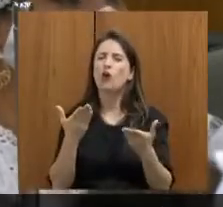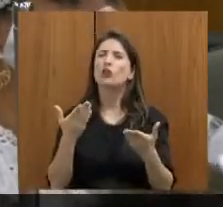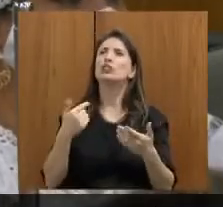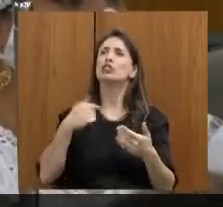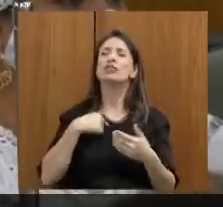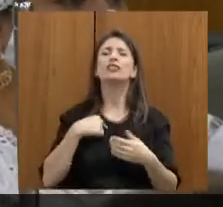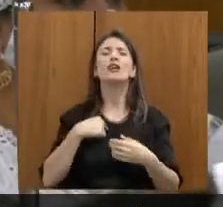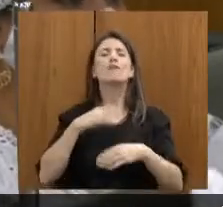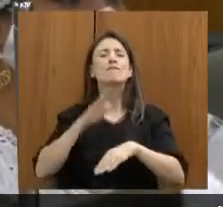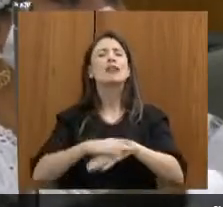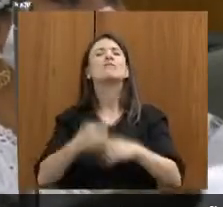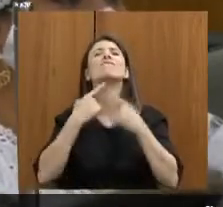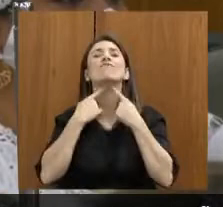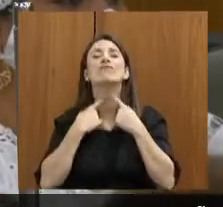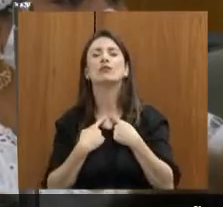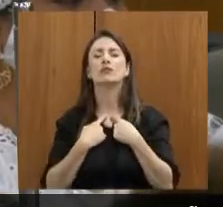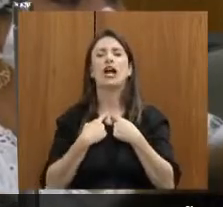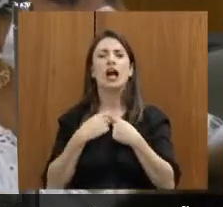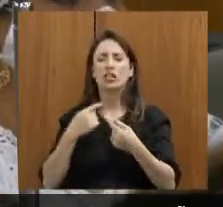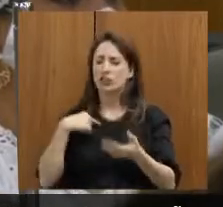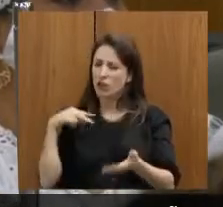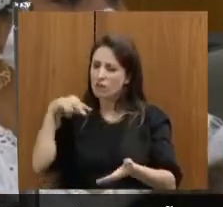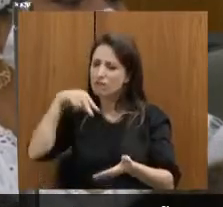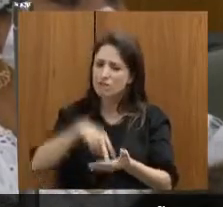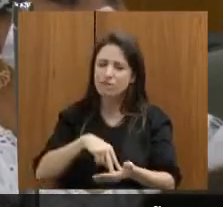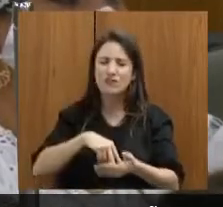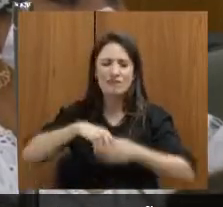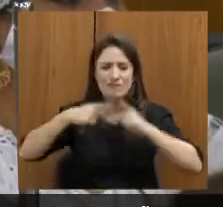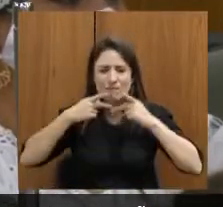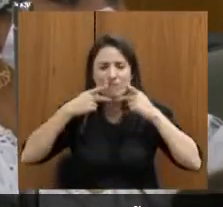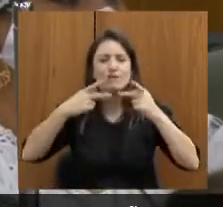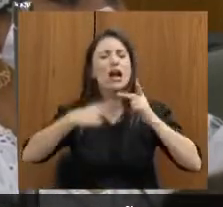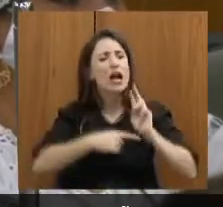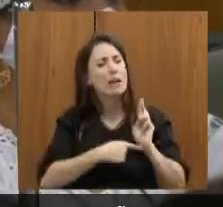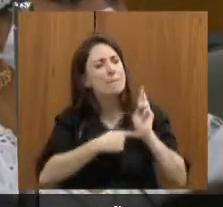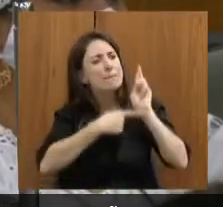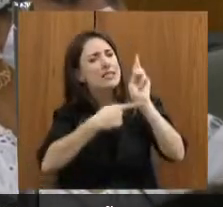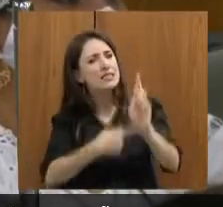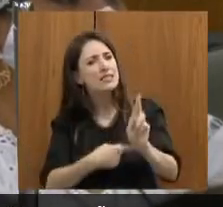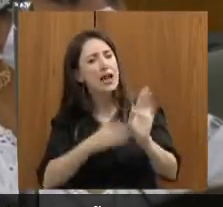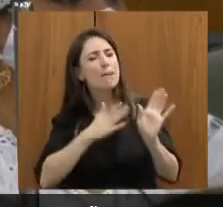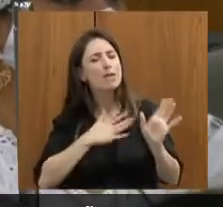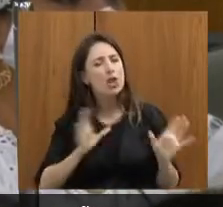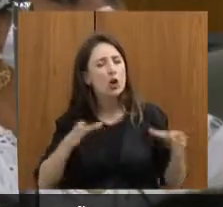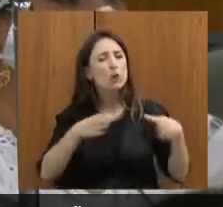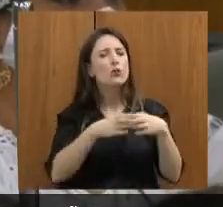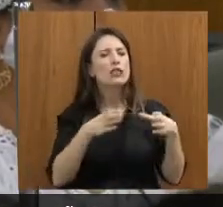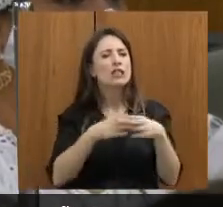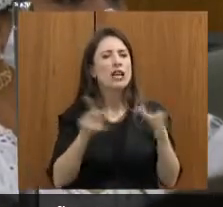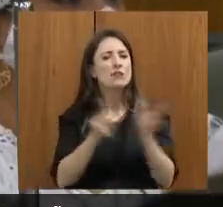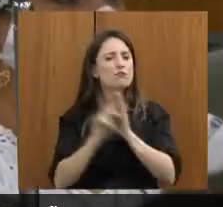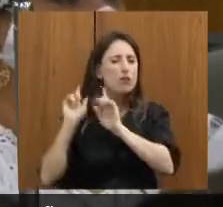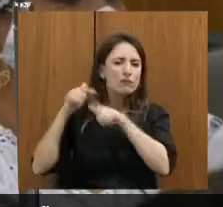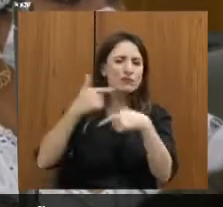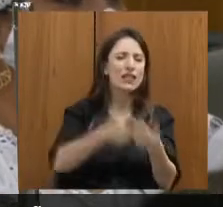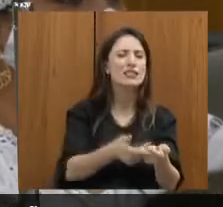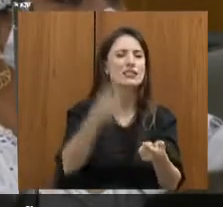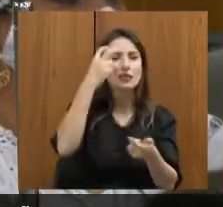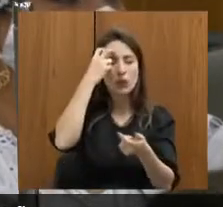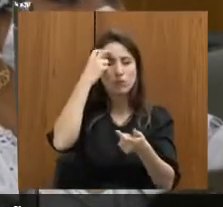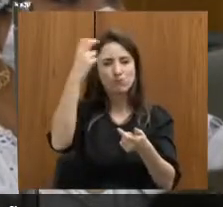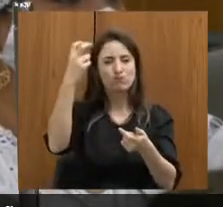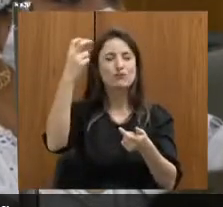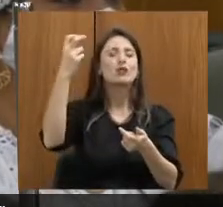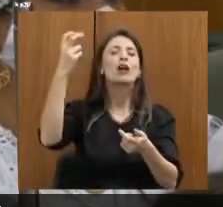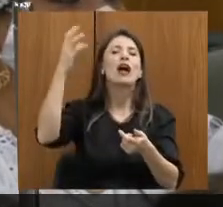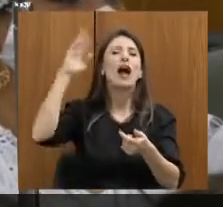ativa dentro do meu Município para representar a minha as minhas comunidades de matriz africana que tem Santa Luzia então